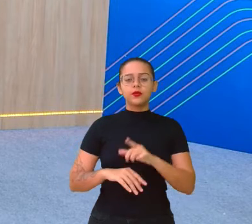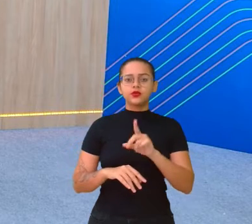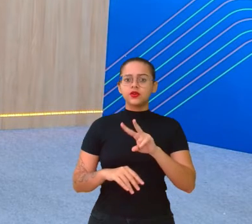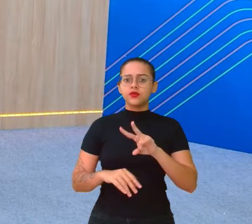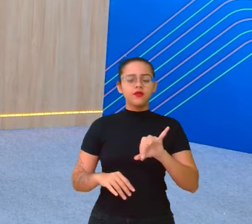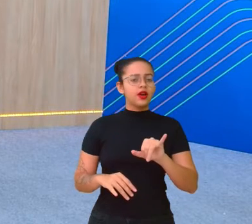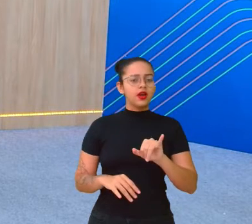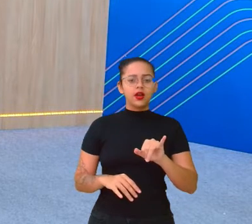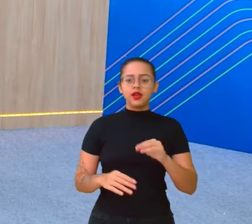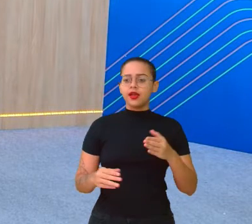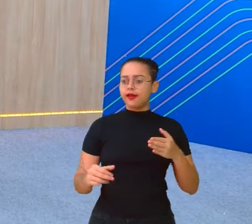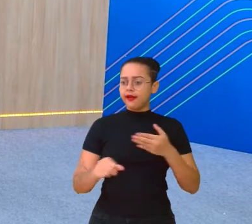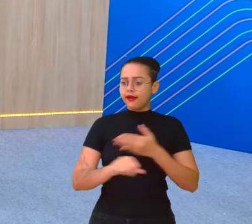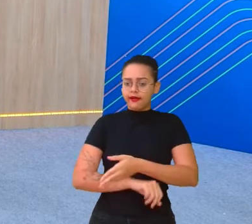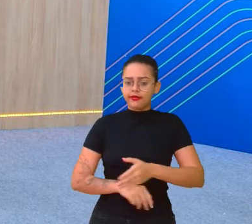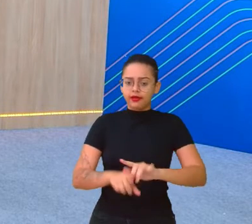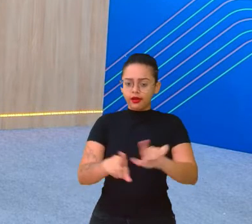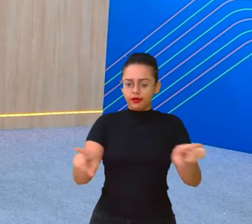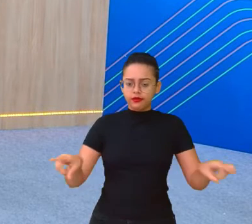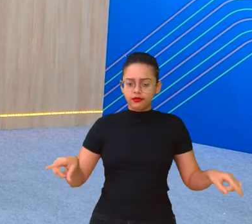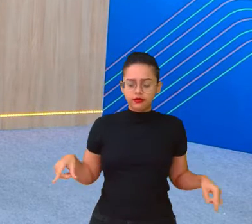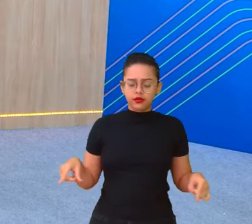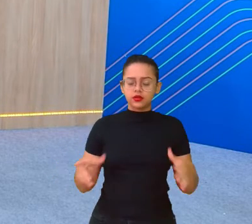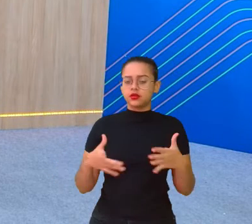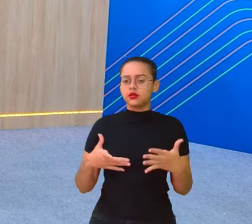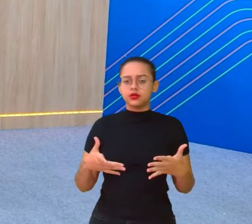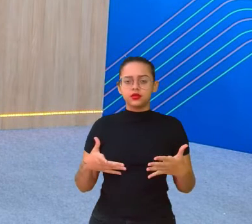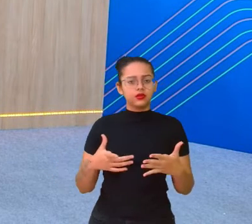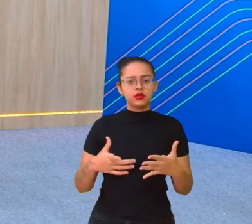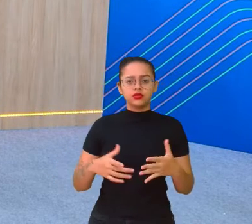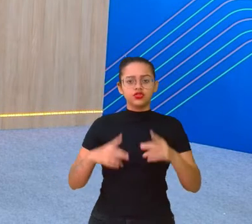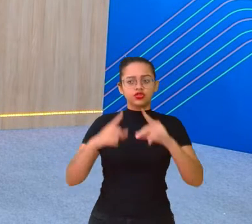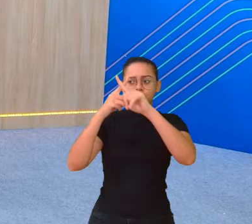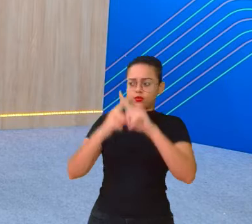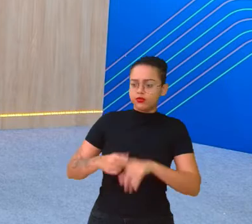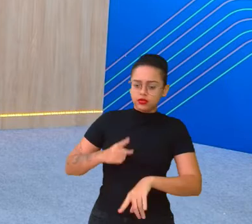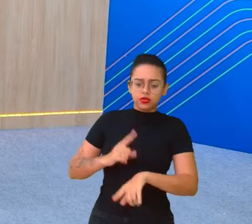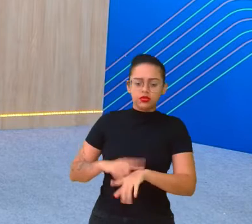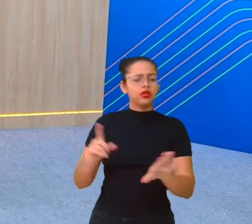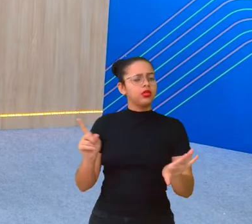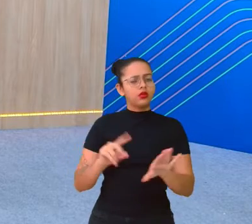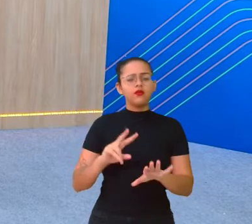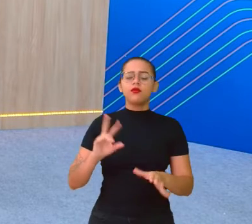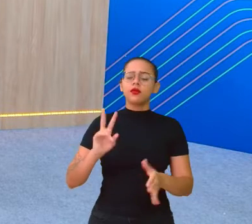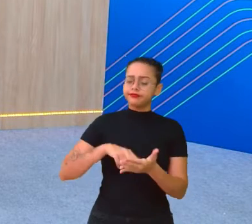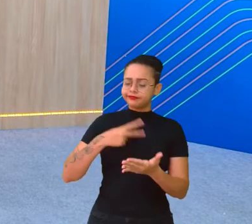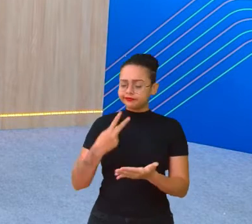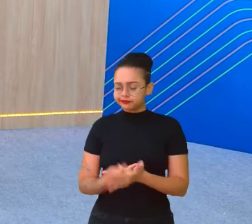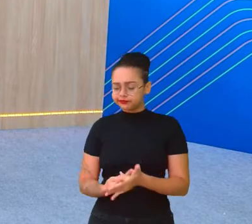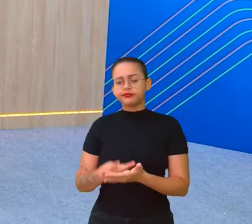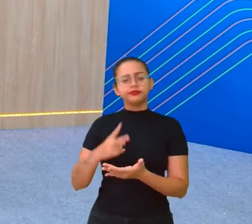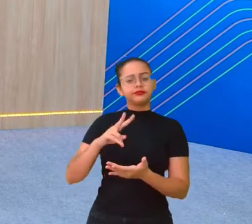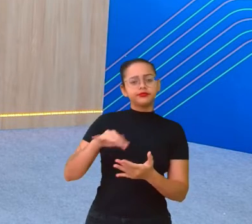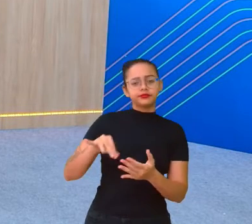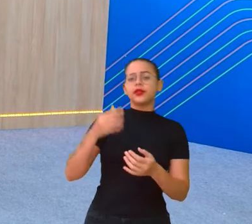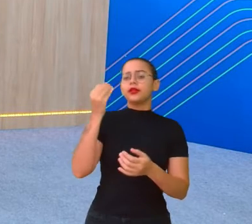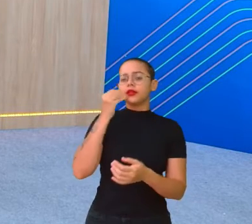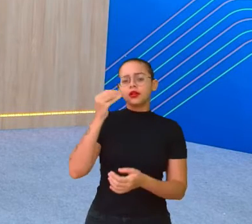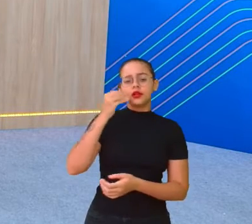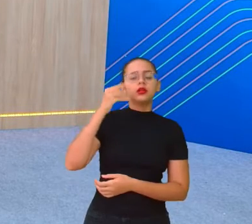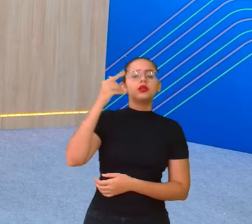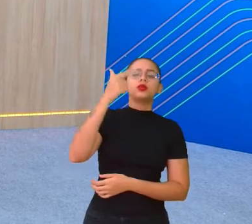de primeira entrar num grande time, já está fazendo uma competição. Não, você vai cair, às vezes vai se machucar, vai tentar de